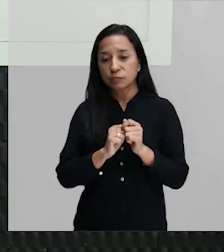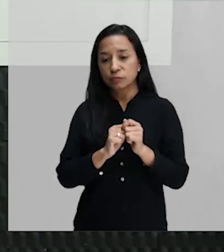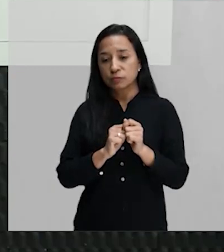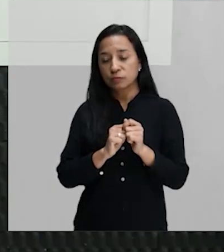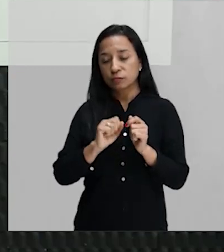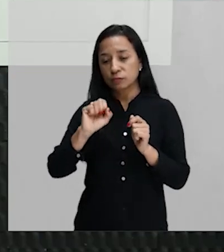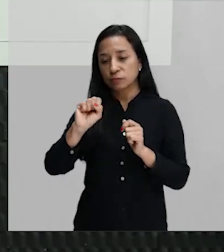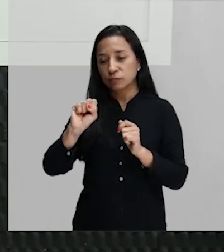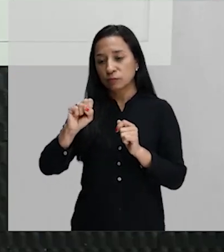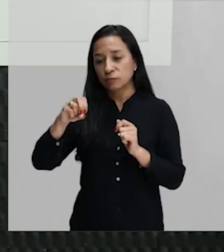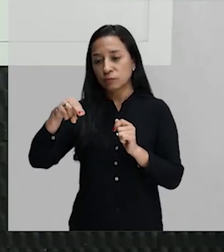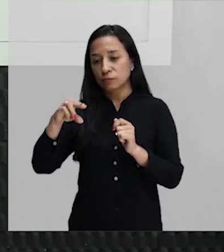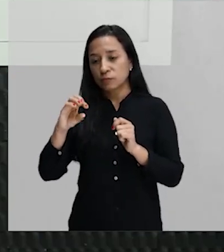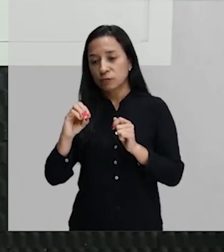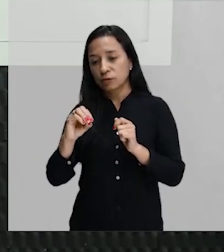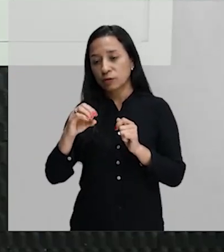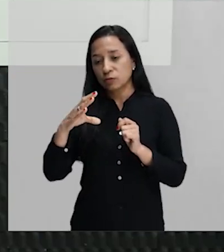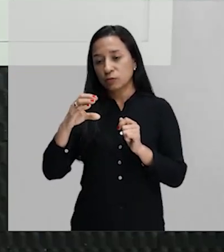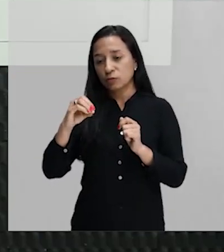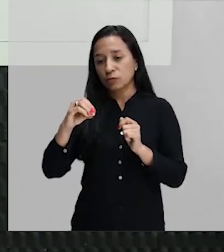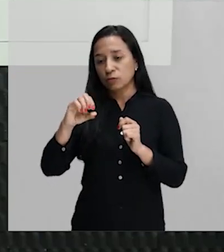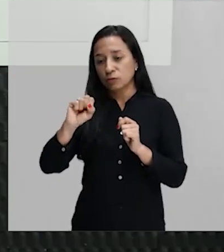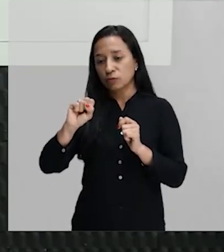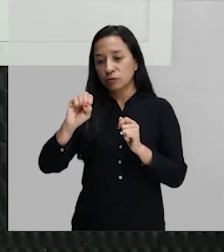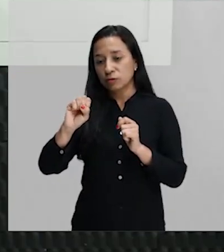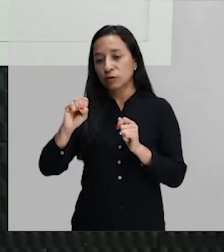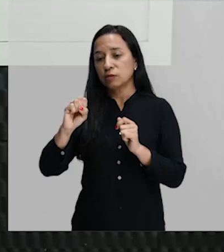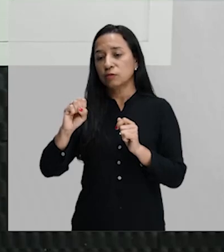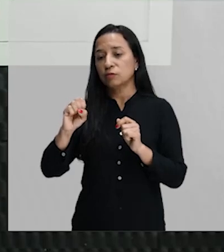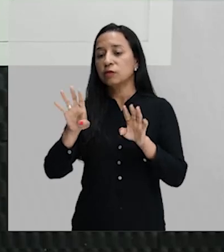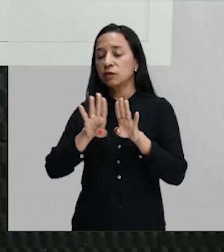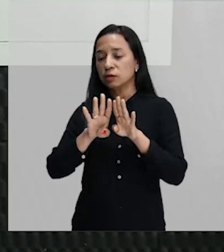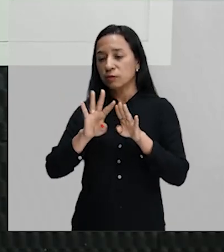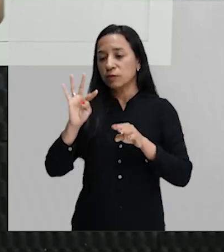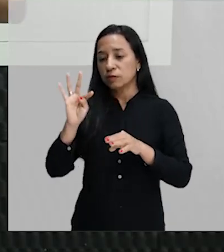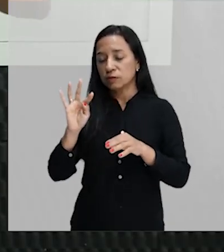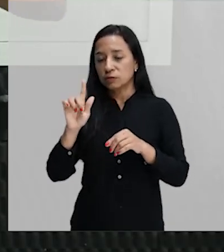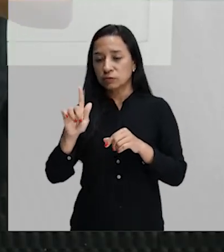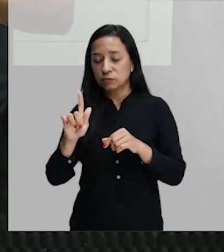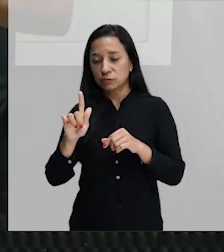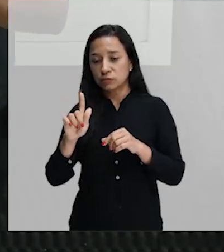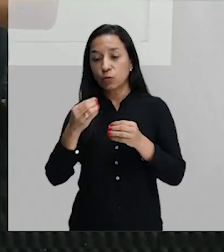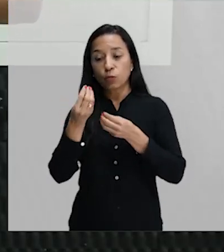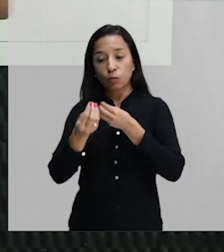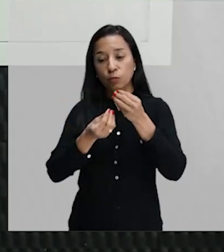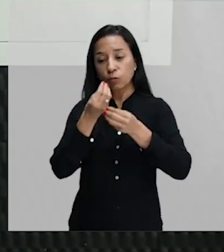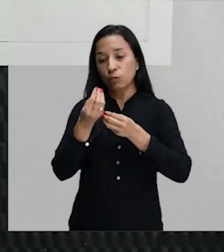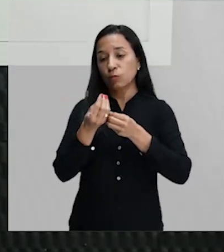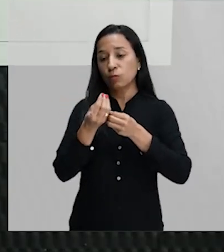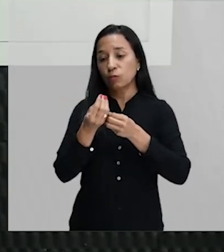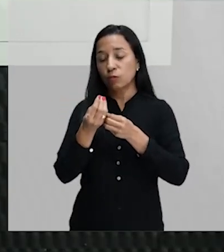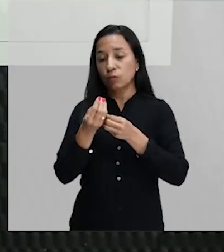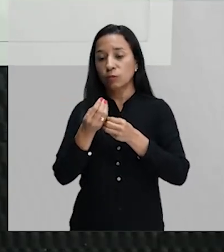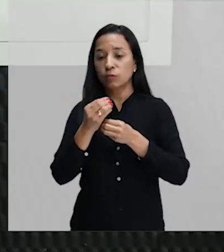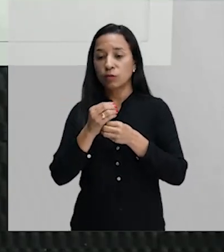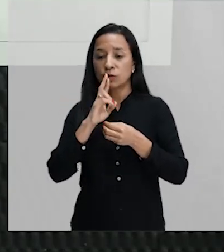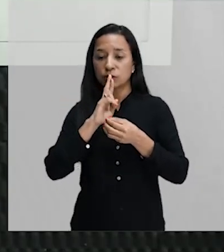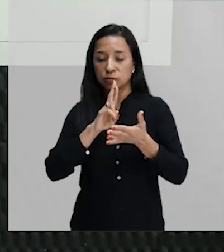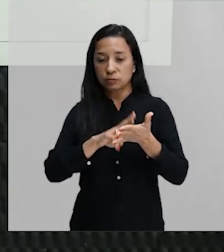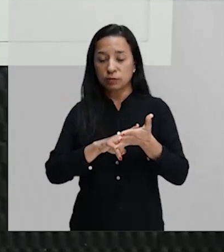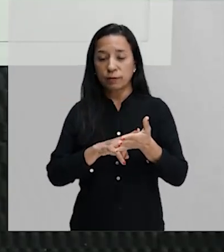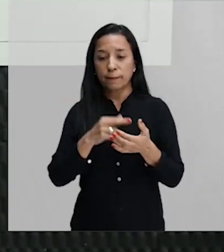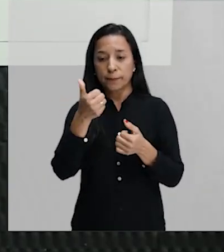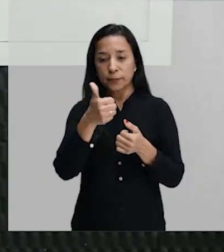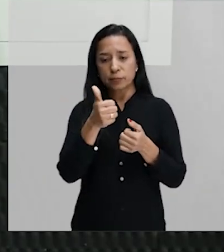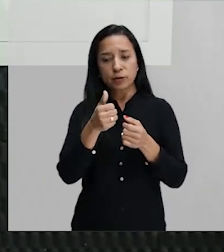seno, cosseno e tangente desse arco. Tá? Então, vamos ver como é que vai fazer isso. Primeiro, como eu